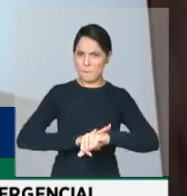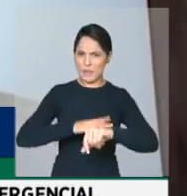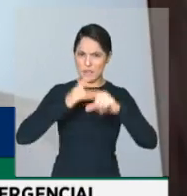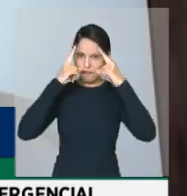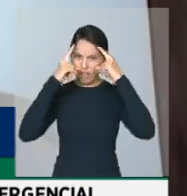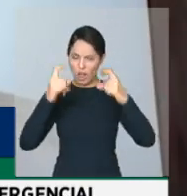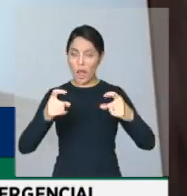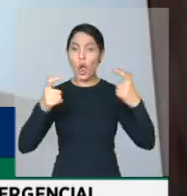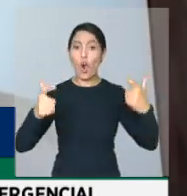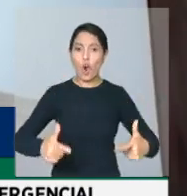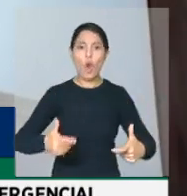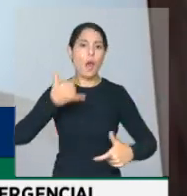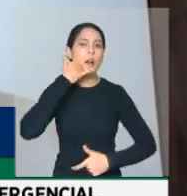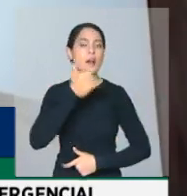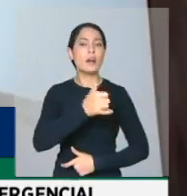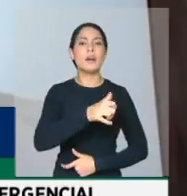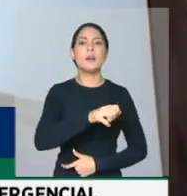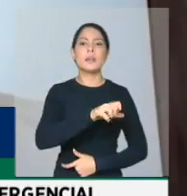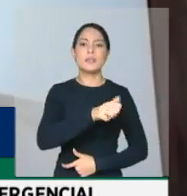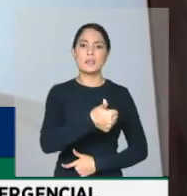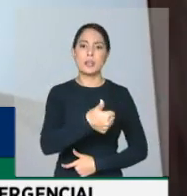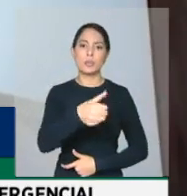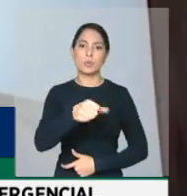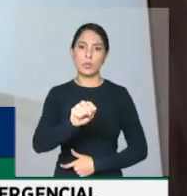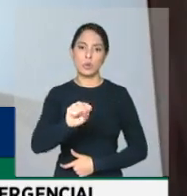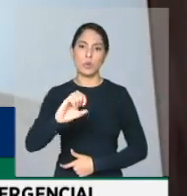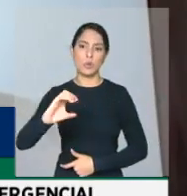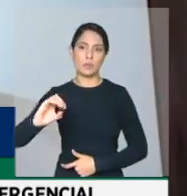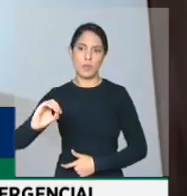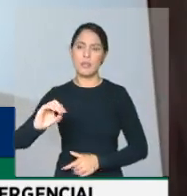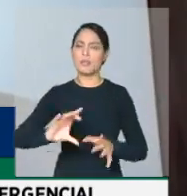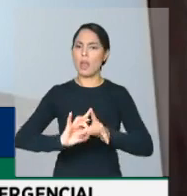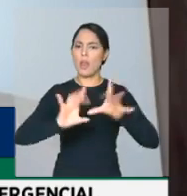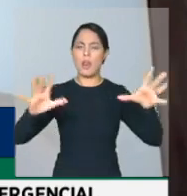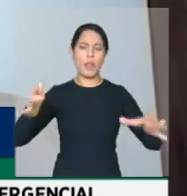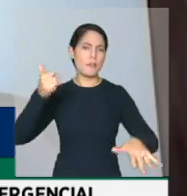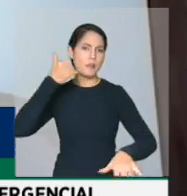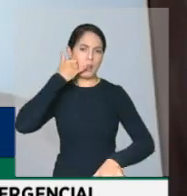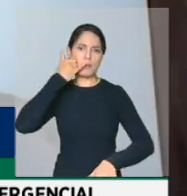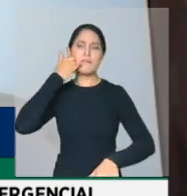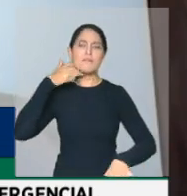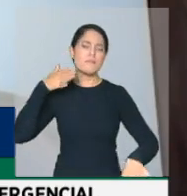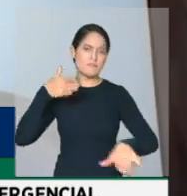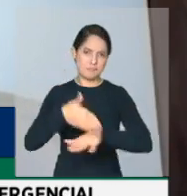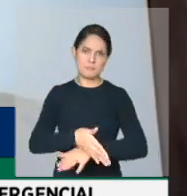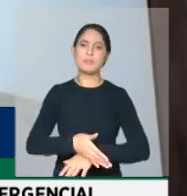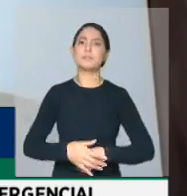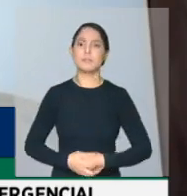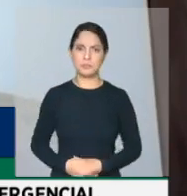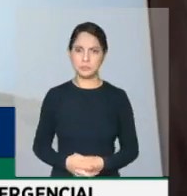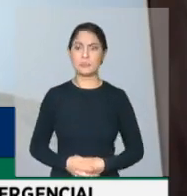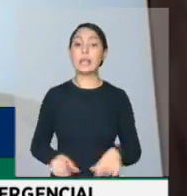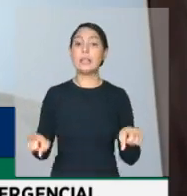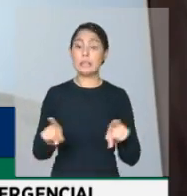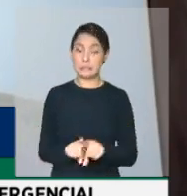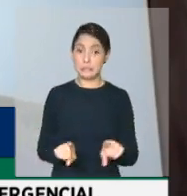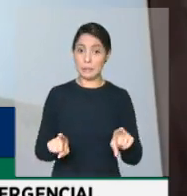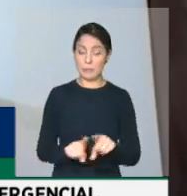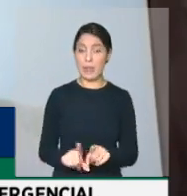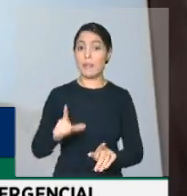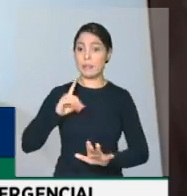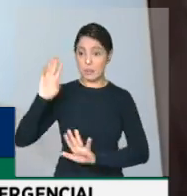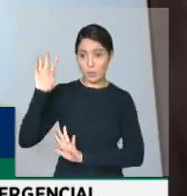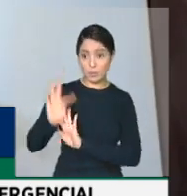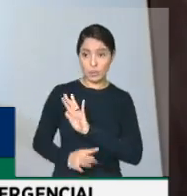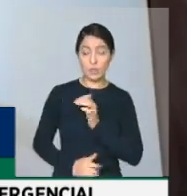o Ligue 180, que deverá repassar as denúncias aos órgãos competentes. Prevemos ainda no substitutivo